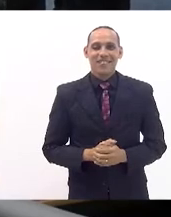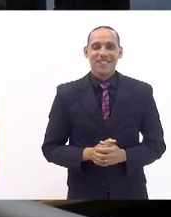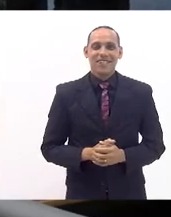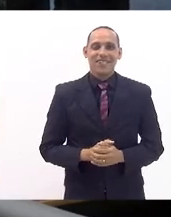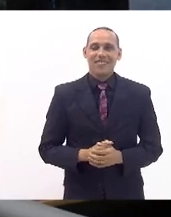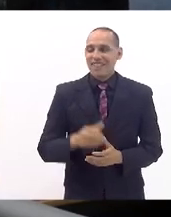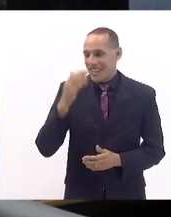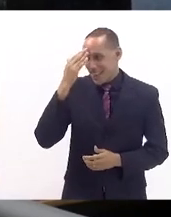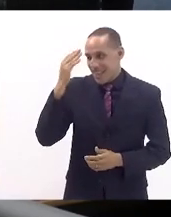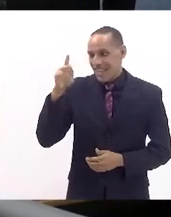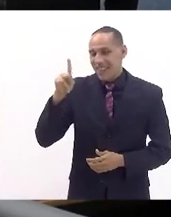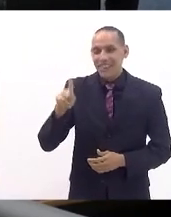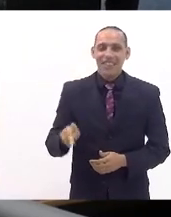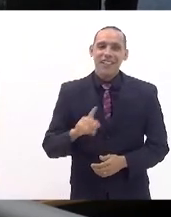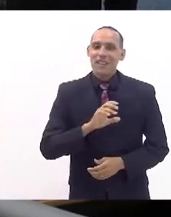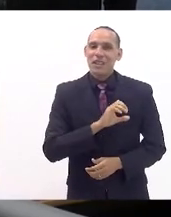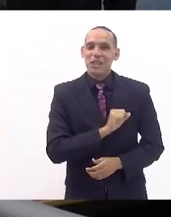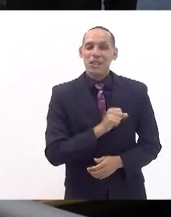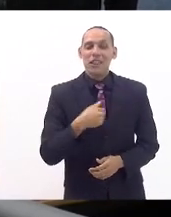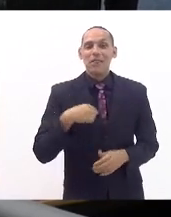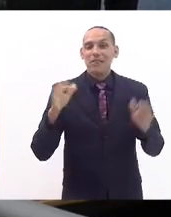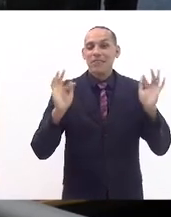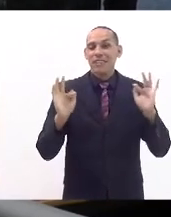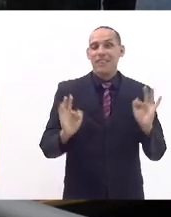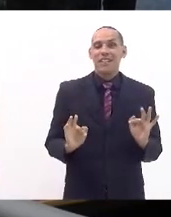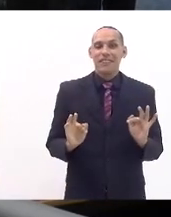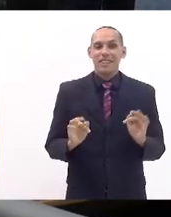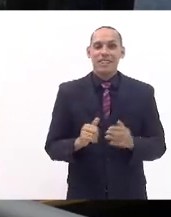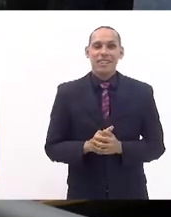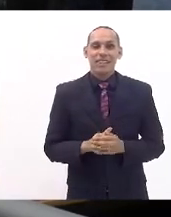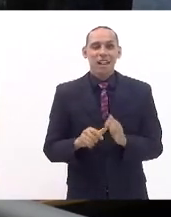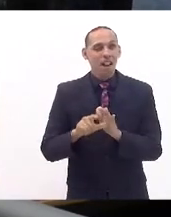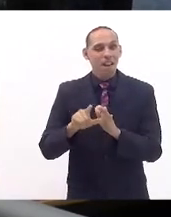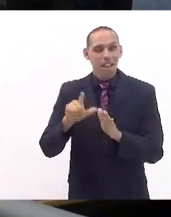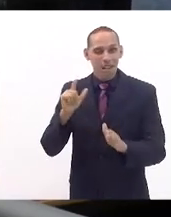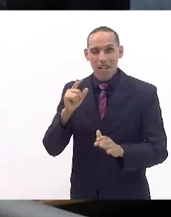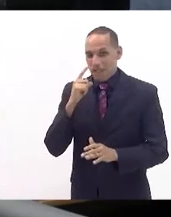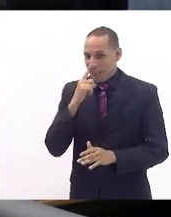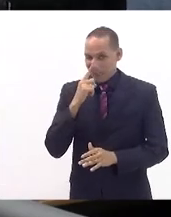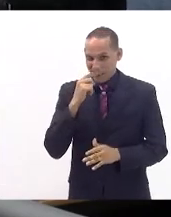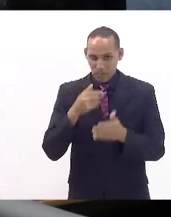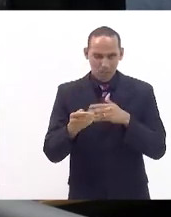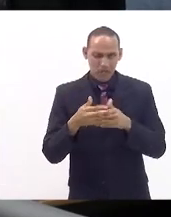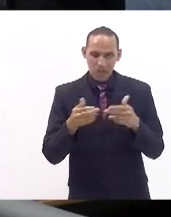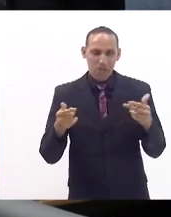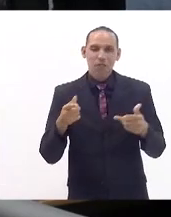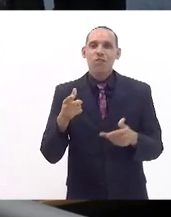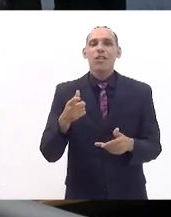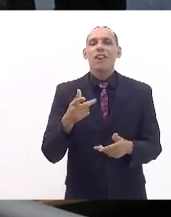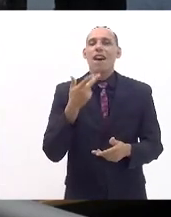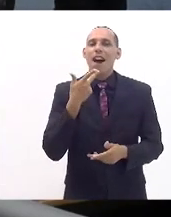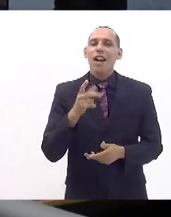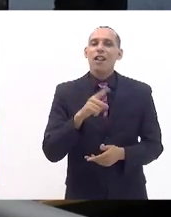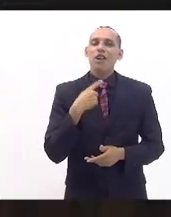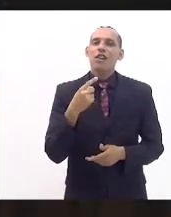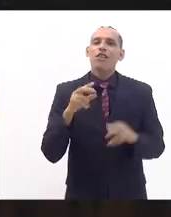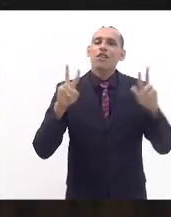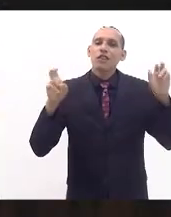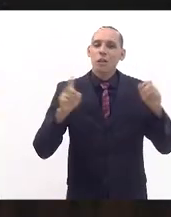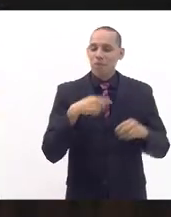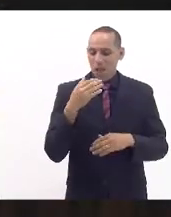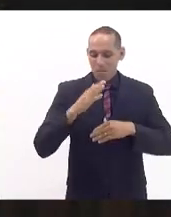querido. Obrigada, presidente querido. Eu fico muito feliz que, antes de qualquer coisa, Vossa Excelência ressalta a nossa competência enquanto